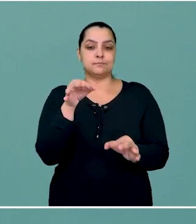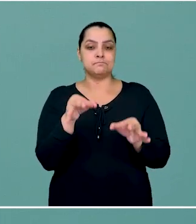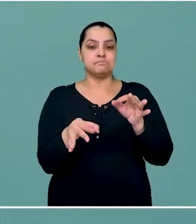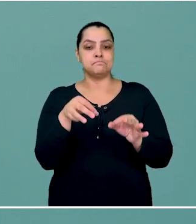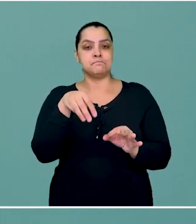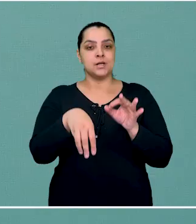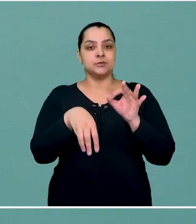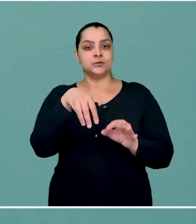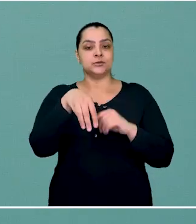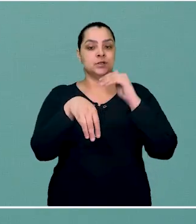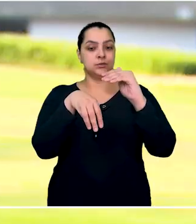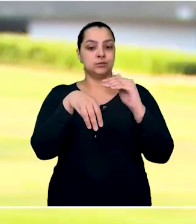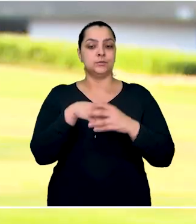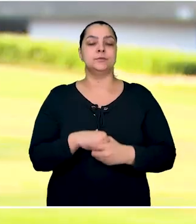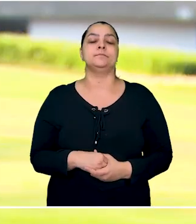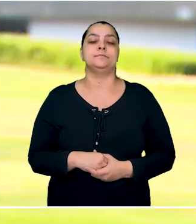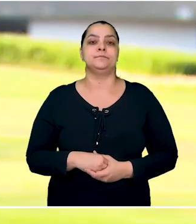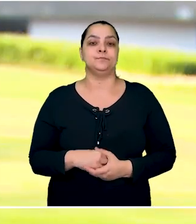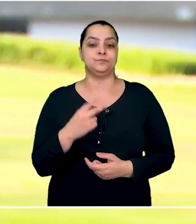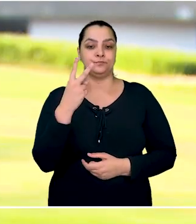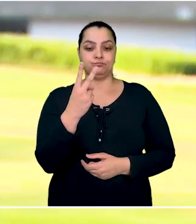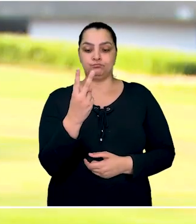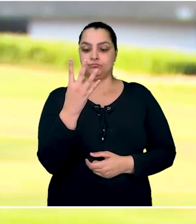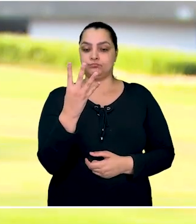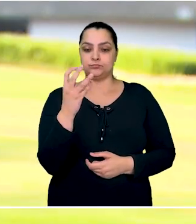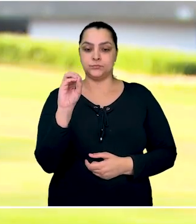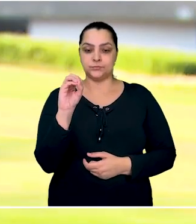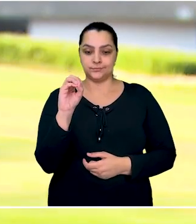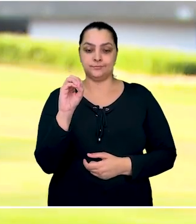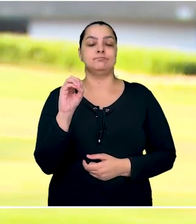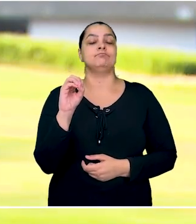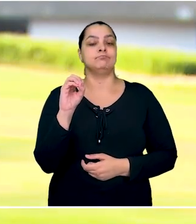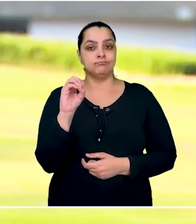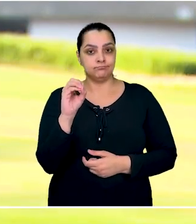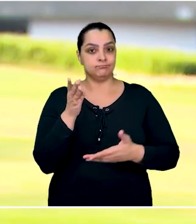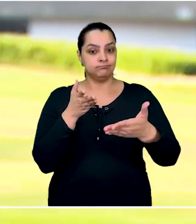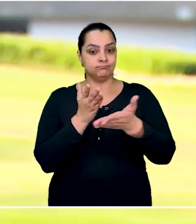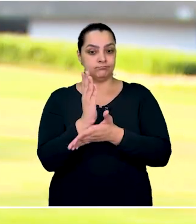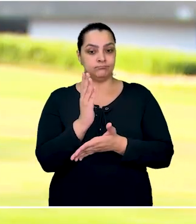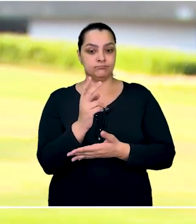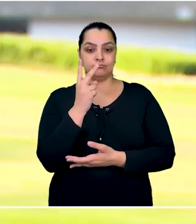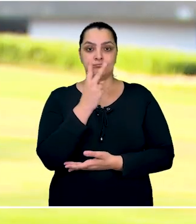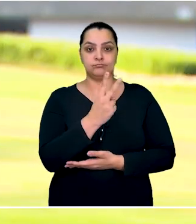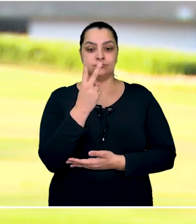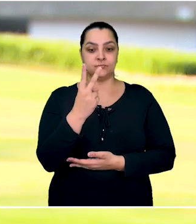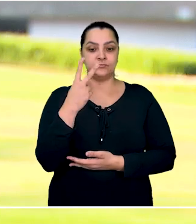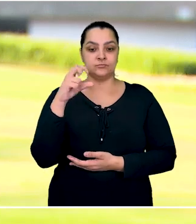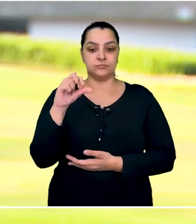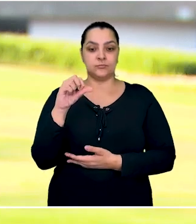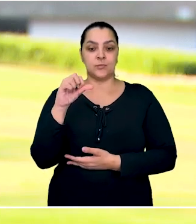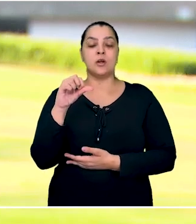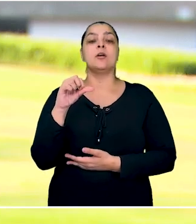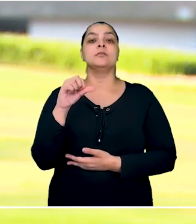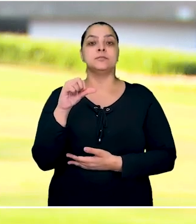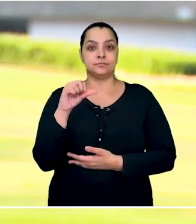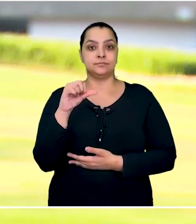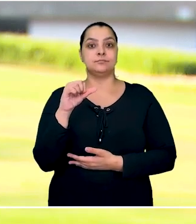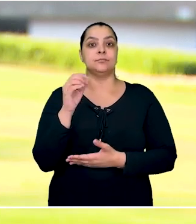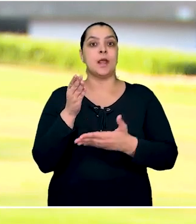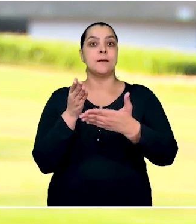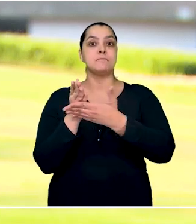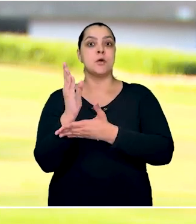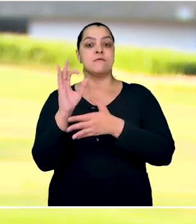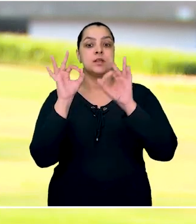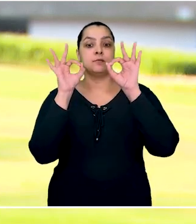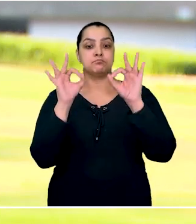da Magistratura do Trabalho. Das 240 candidaturas habilitadas, 229 foram